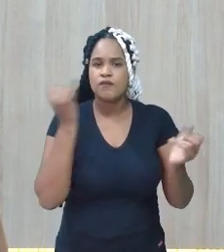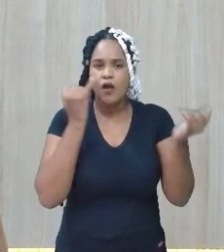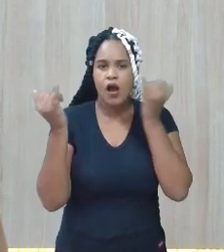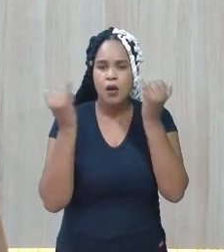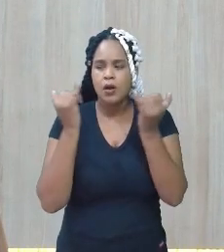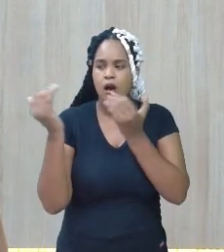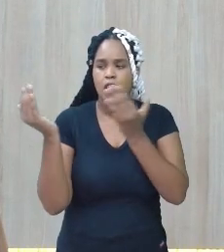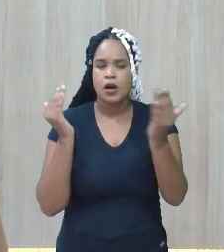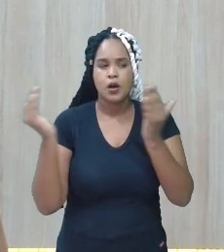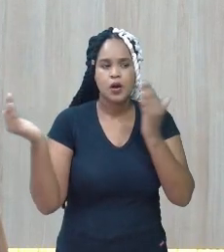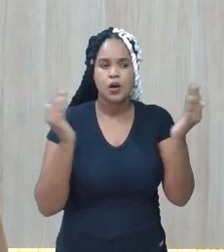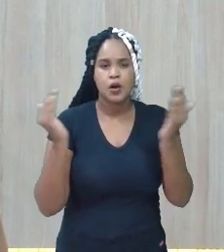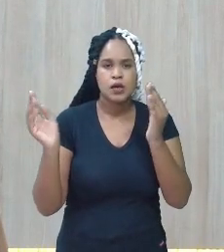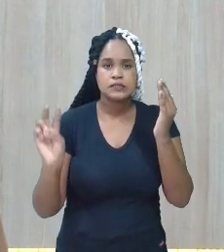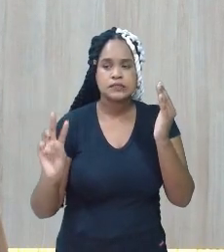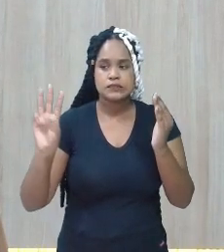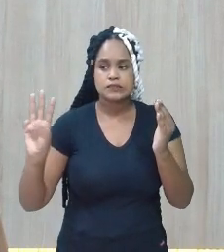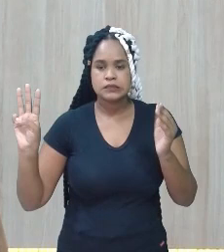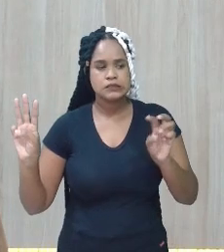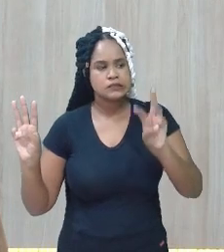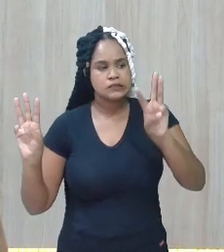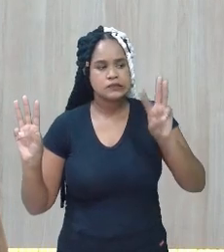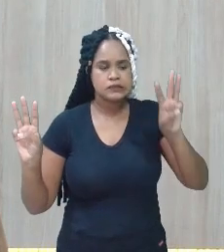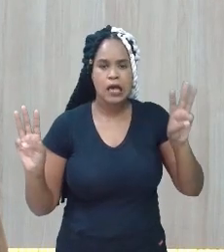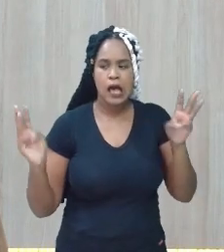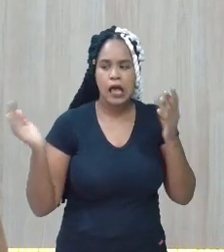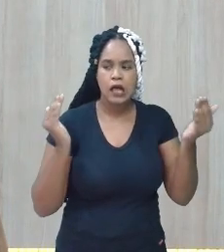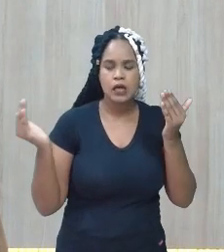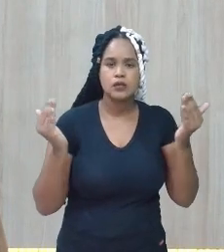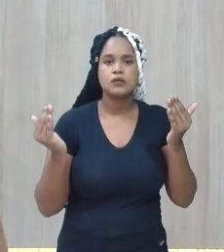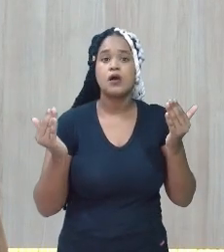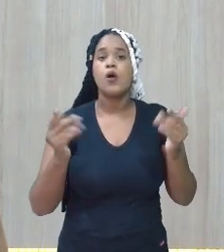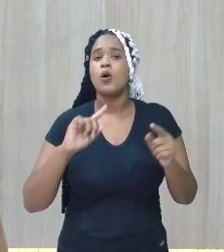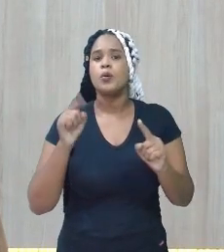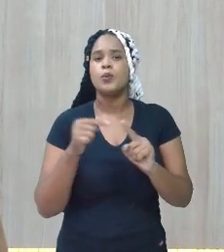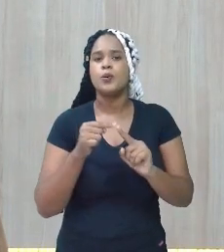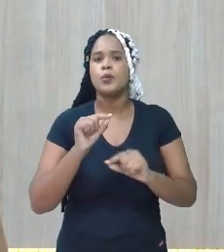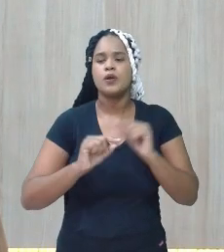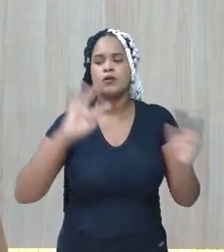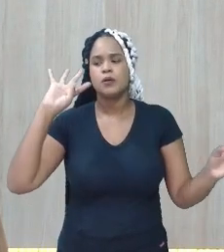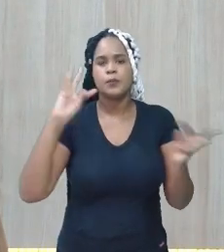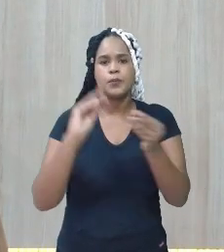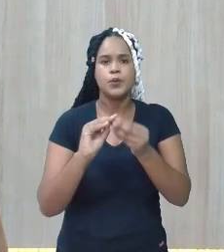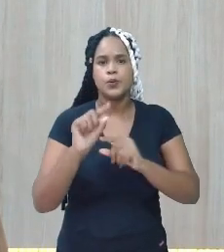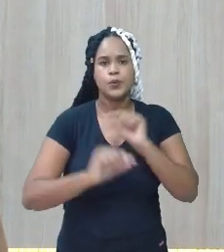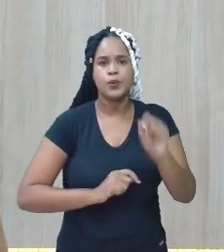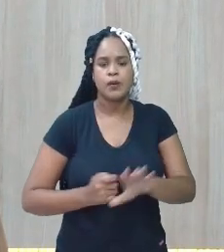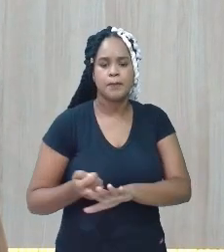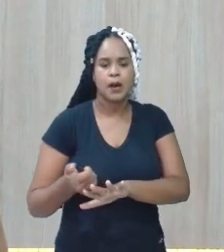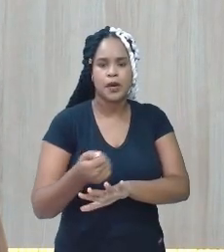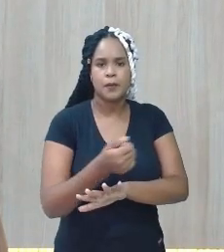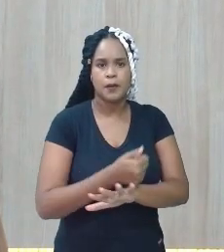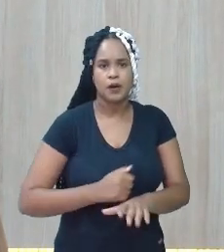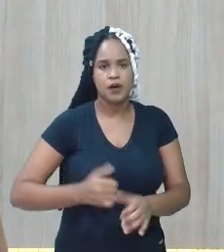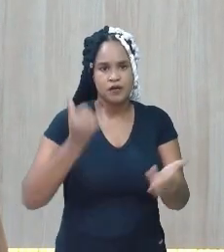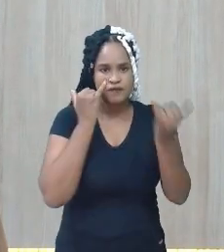de um site e de outro e chegar a uma conclusão do que seria uma notícia falsa.